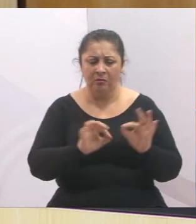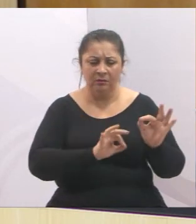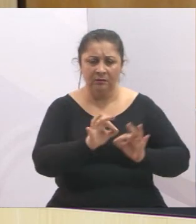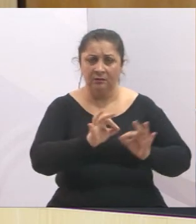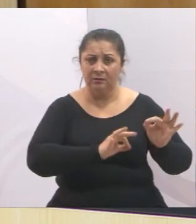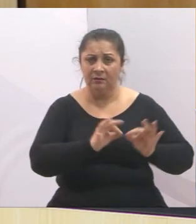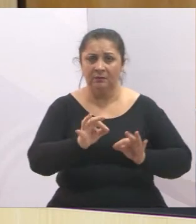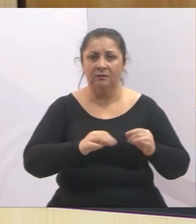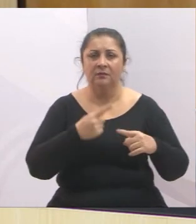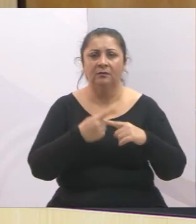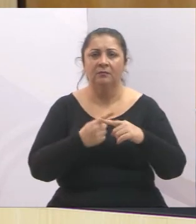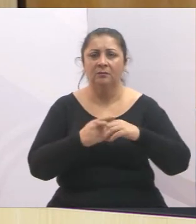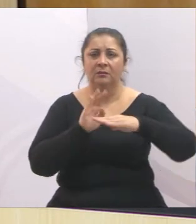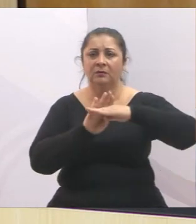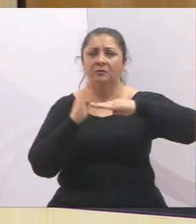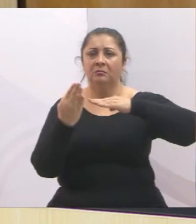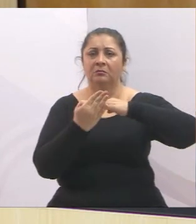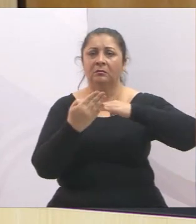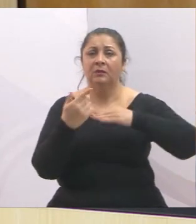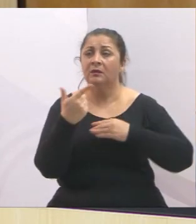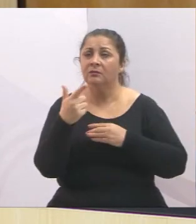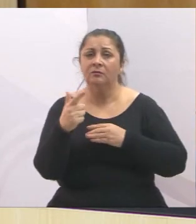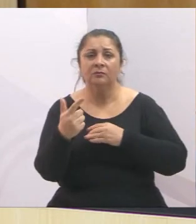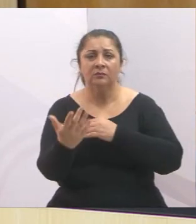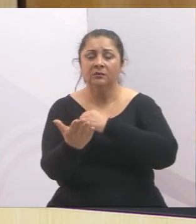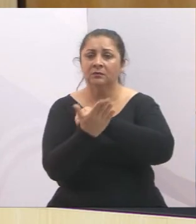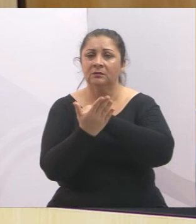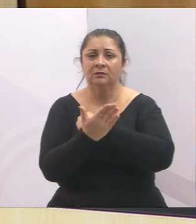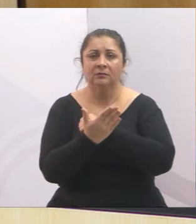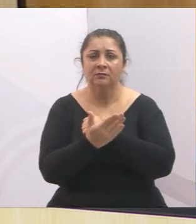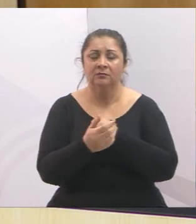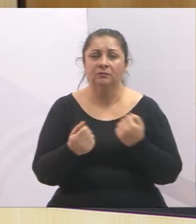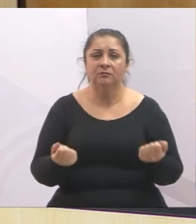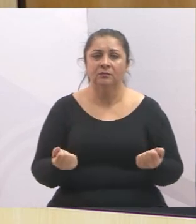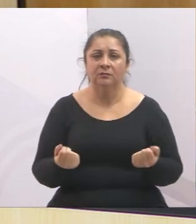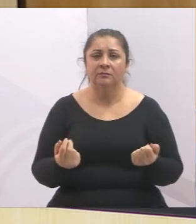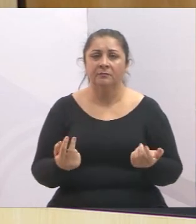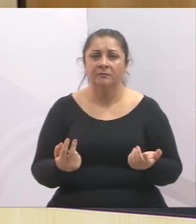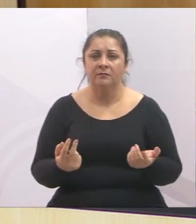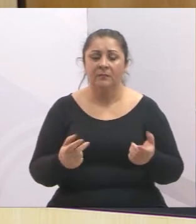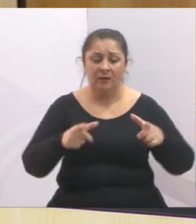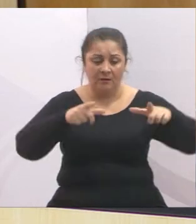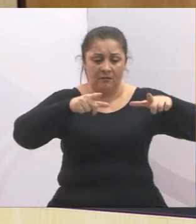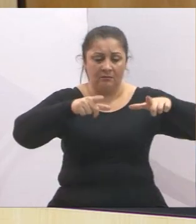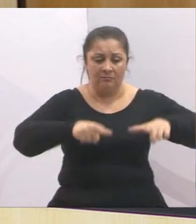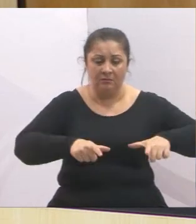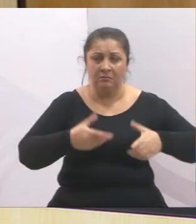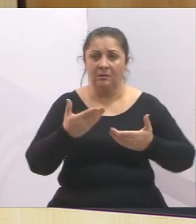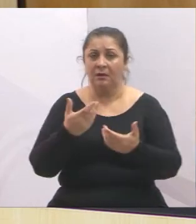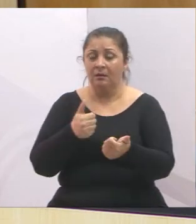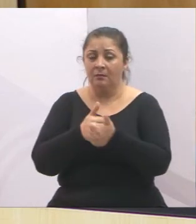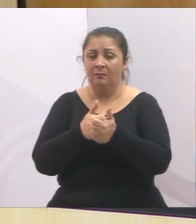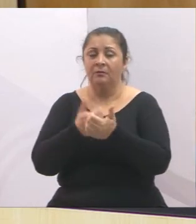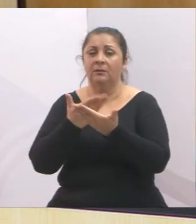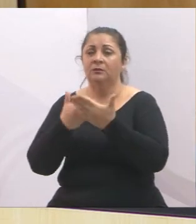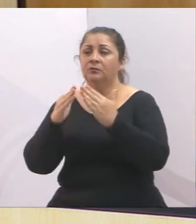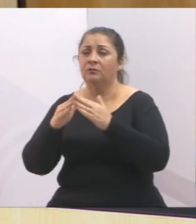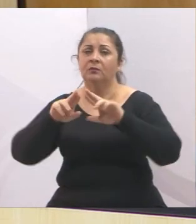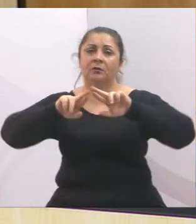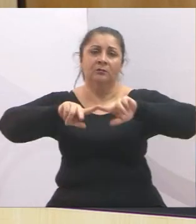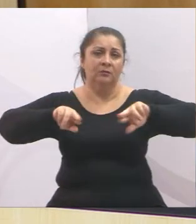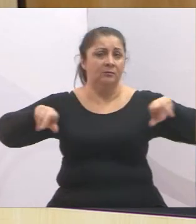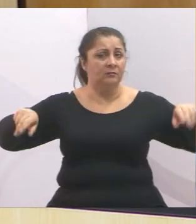nos referidos bairros não havia assistência necessária, vaga nos equipamentos públicos escolar e demais demandas de políticas